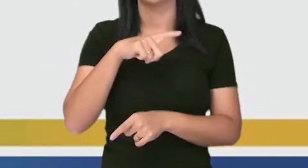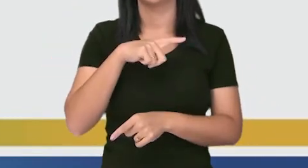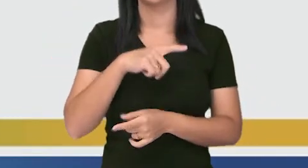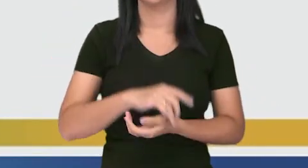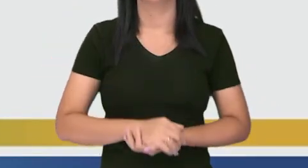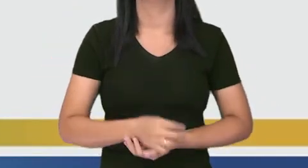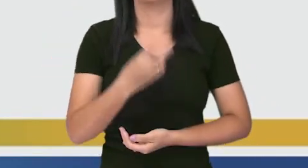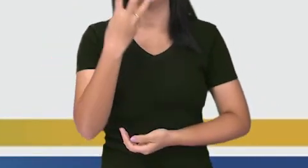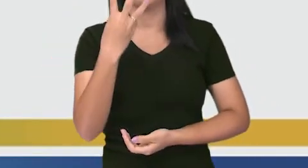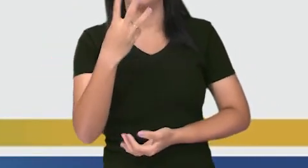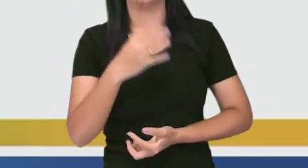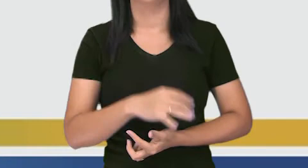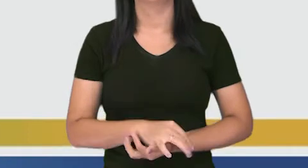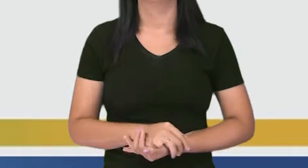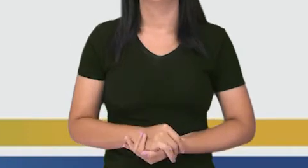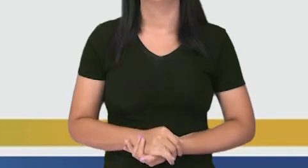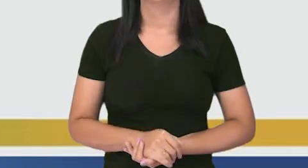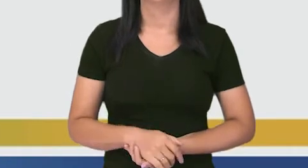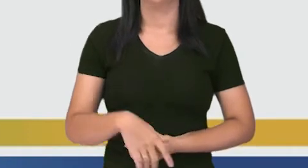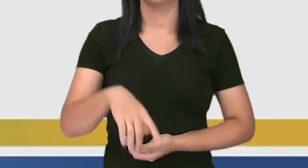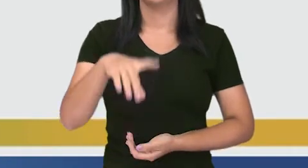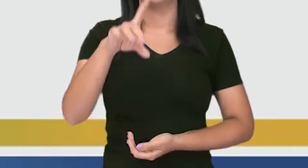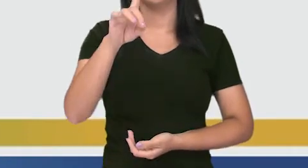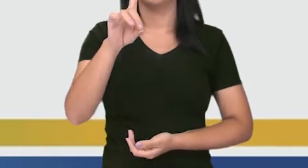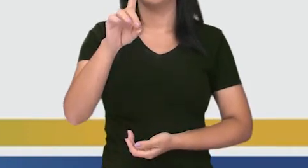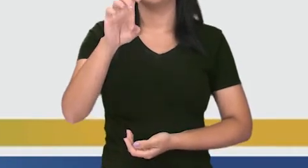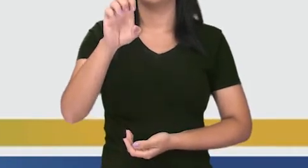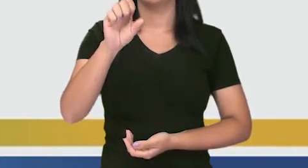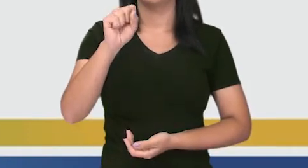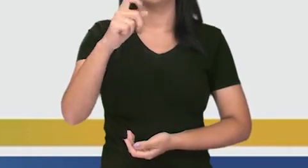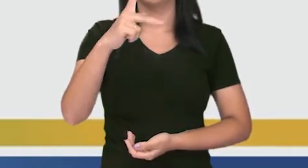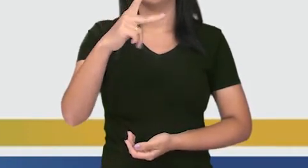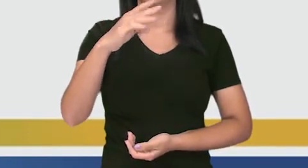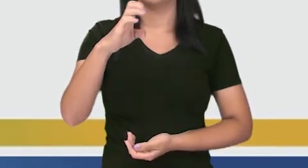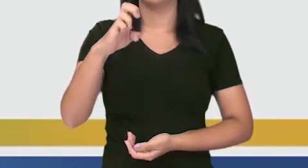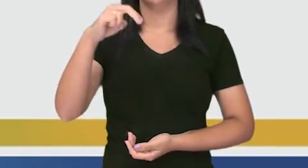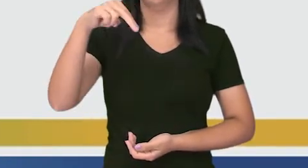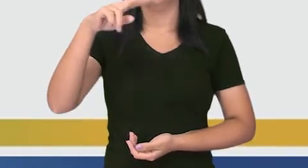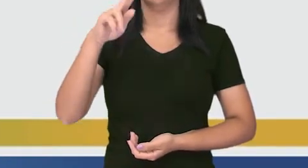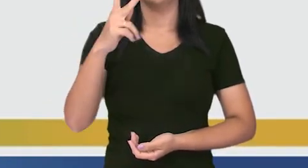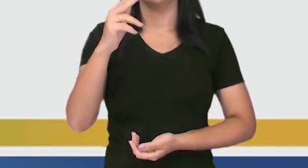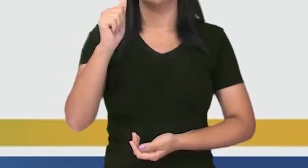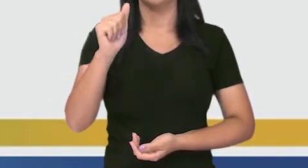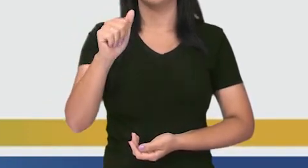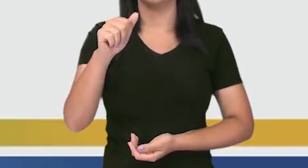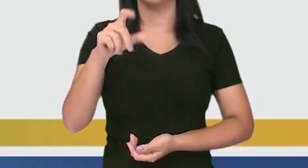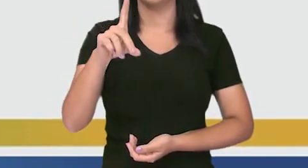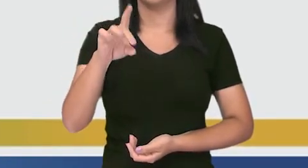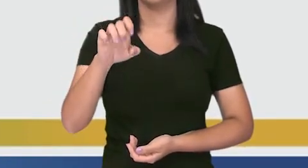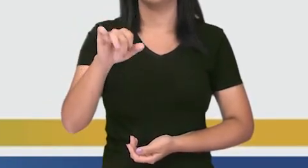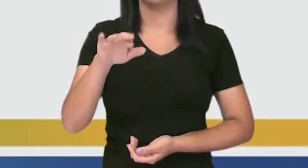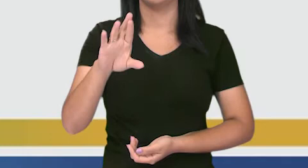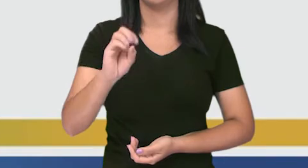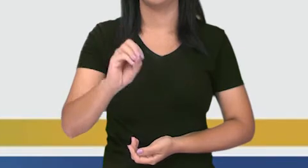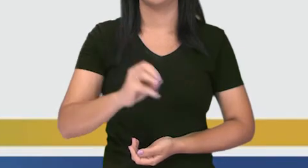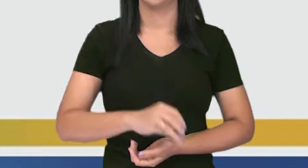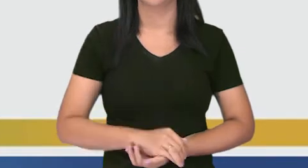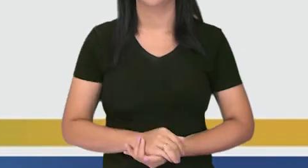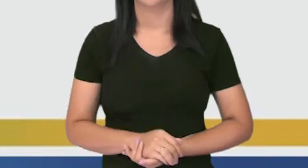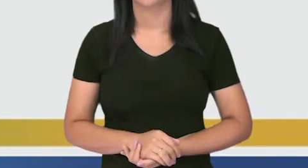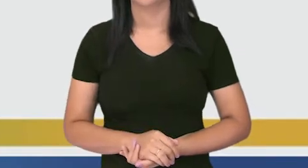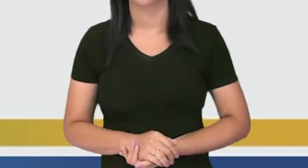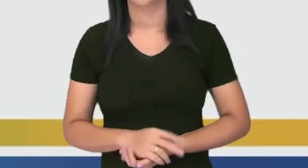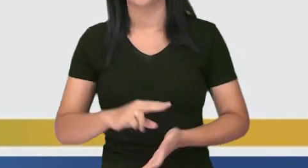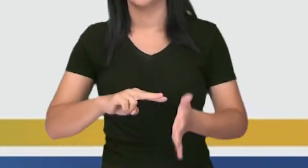três histograma de o desempenhadeiro nesse caso os